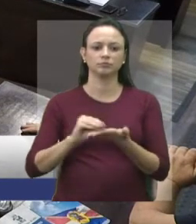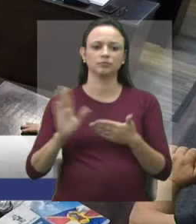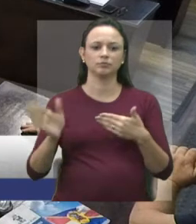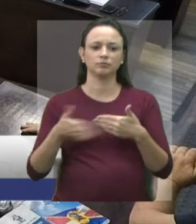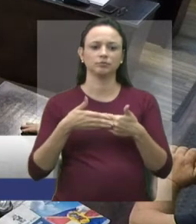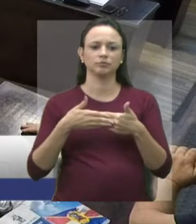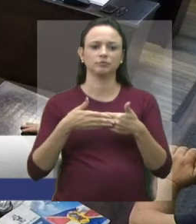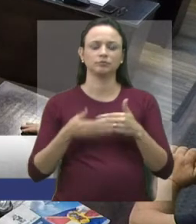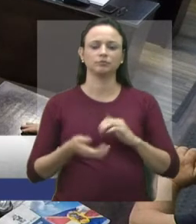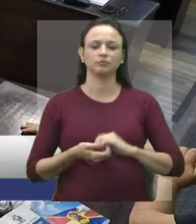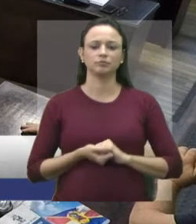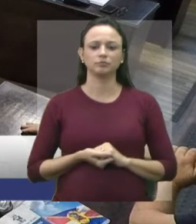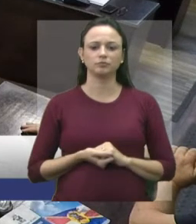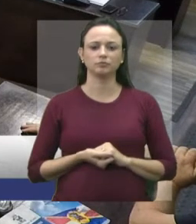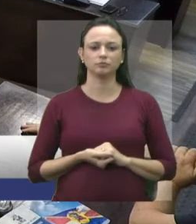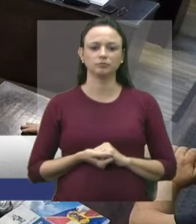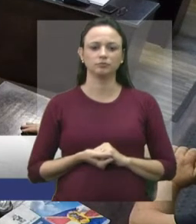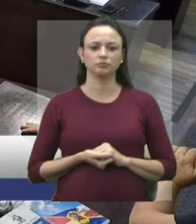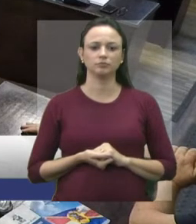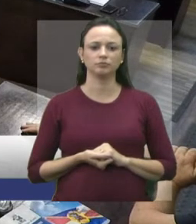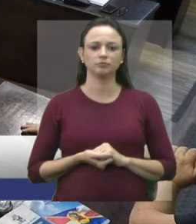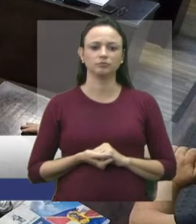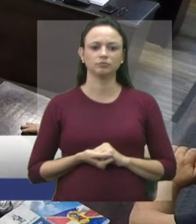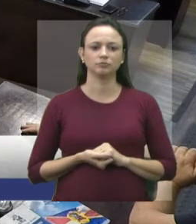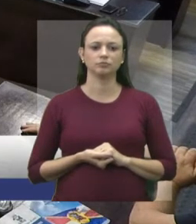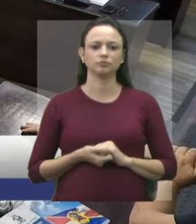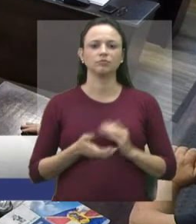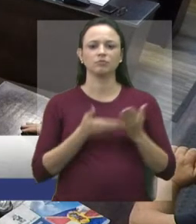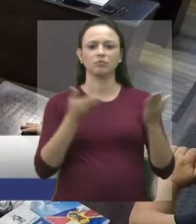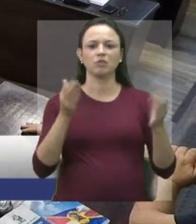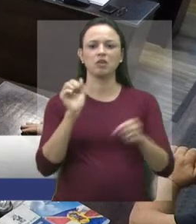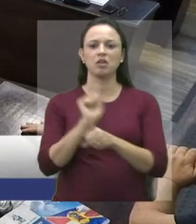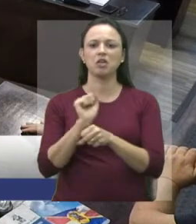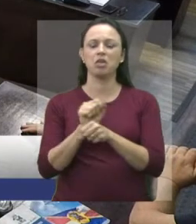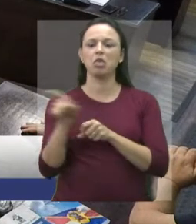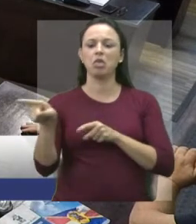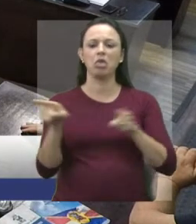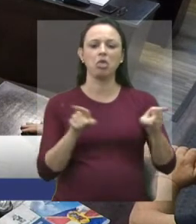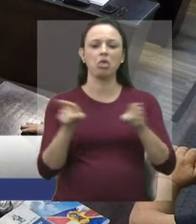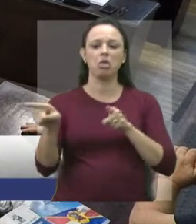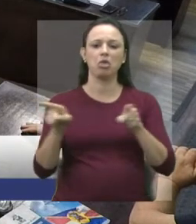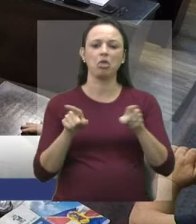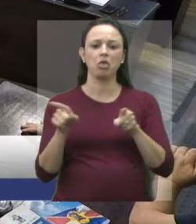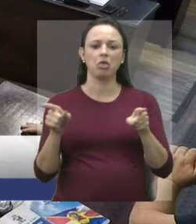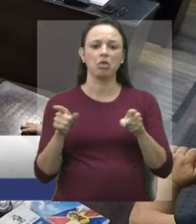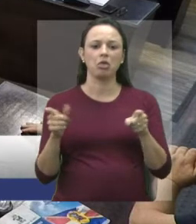da ata. Os senhores ficam esperando um ou outro, vereador.